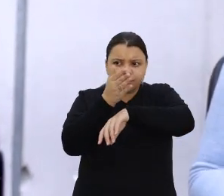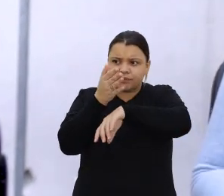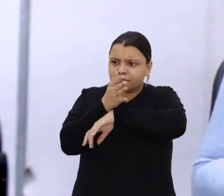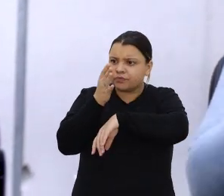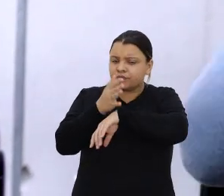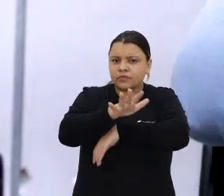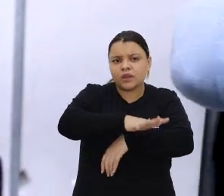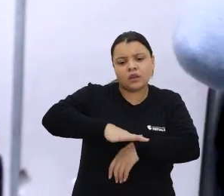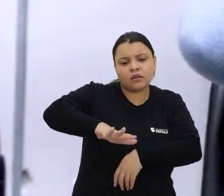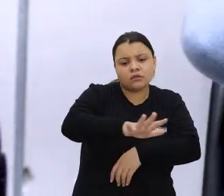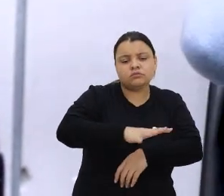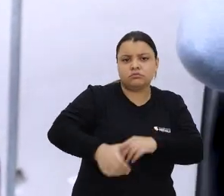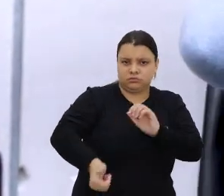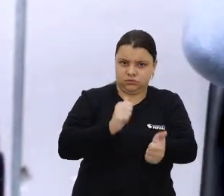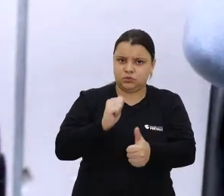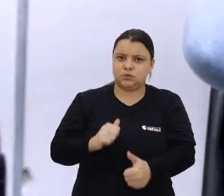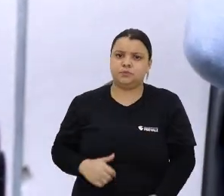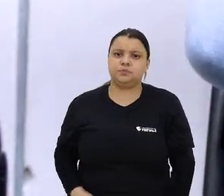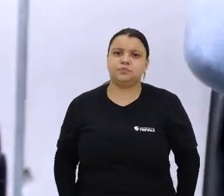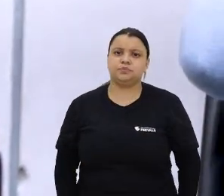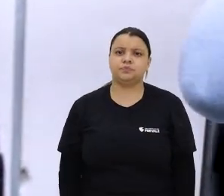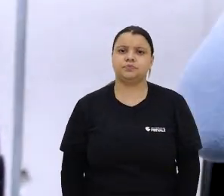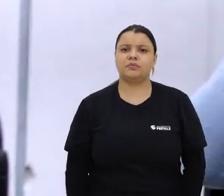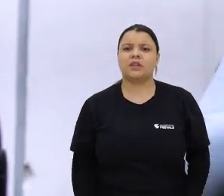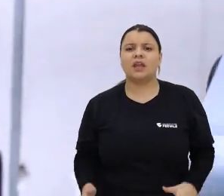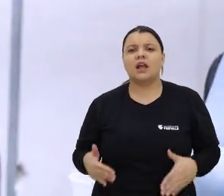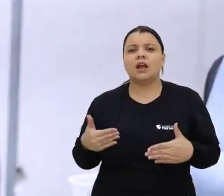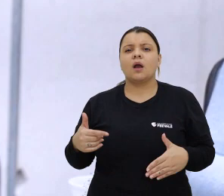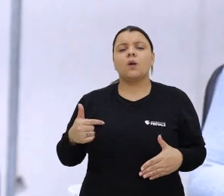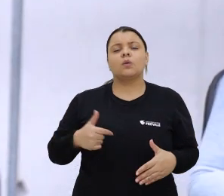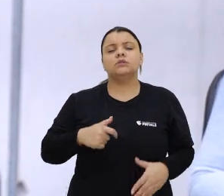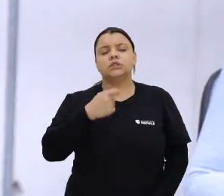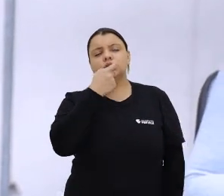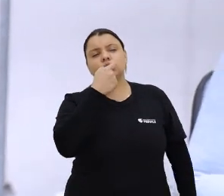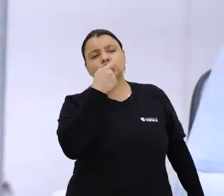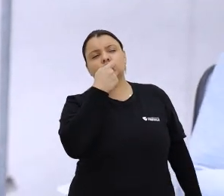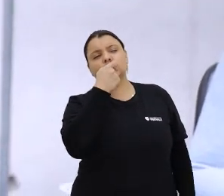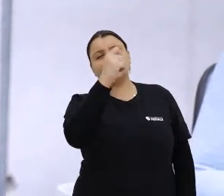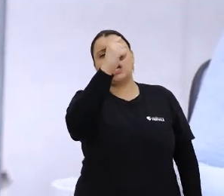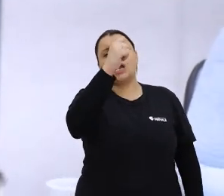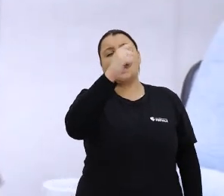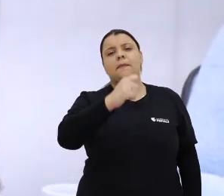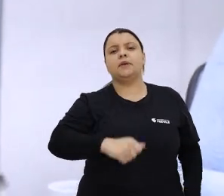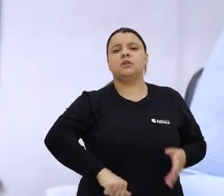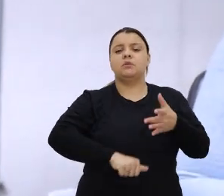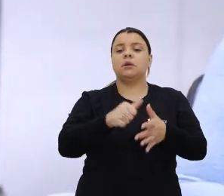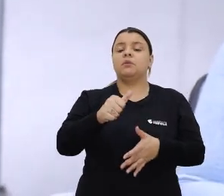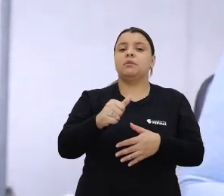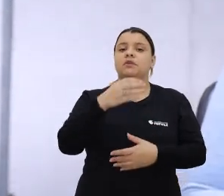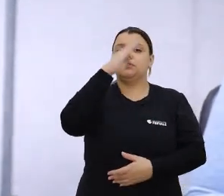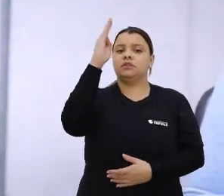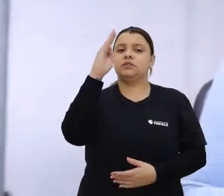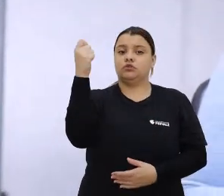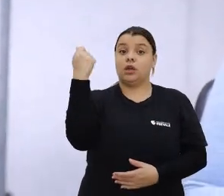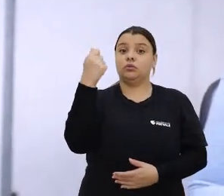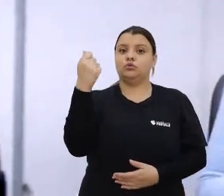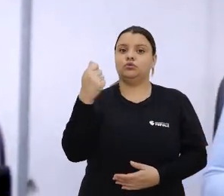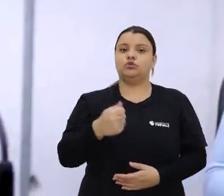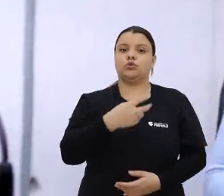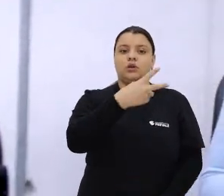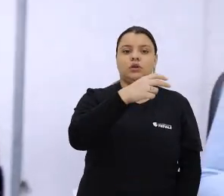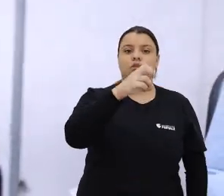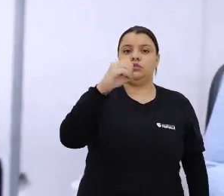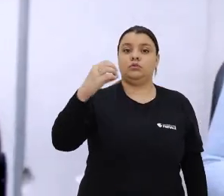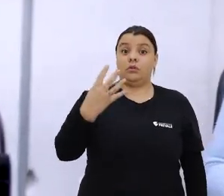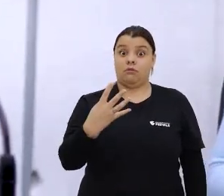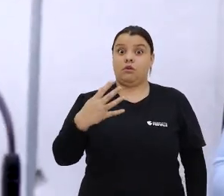do futebol, né? Então, quando eu apito pela primeira vez o Campeonato Gaúcho da Primeira Divisão em 2004